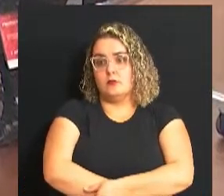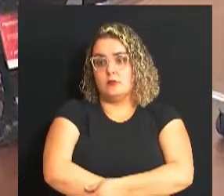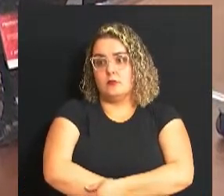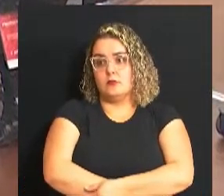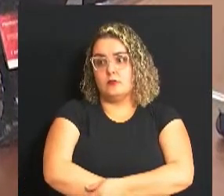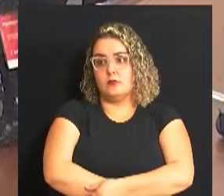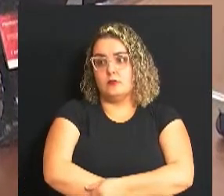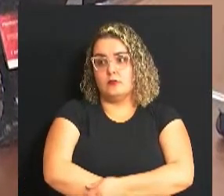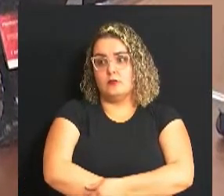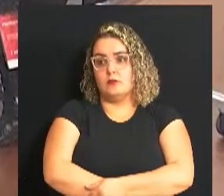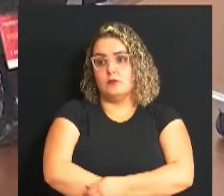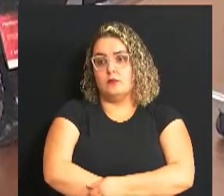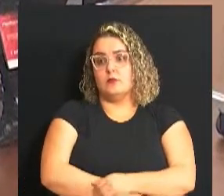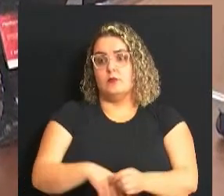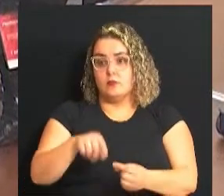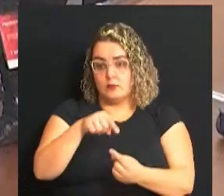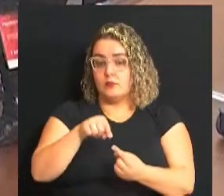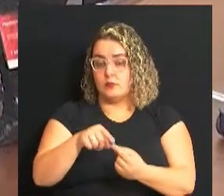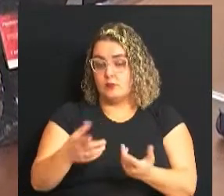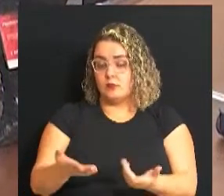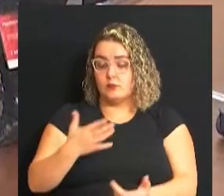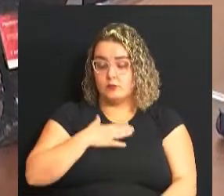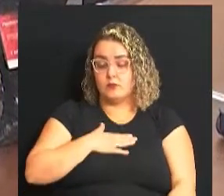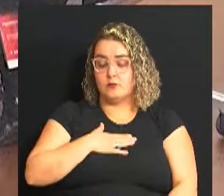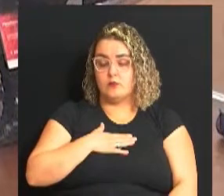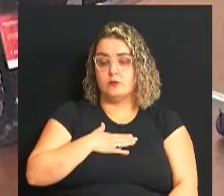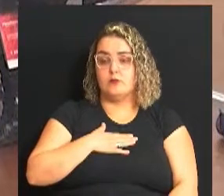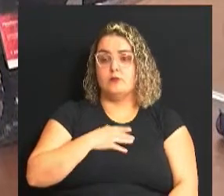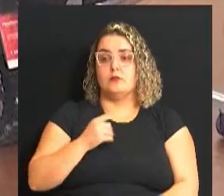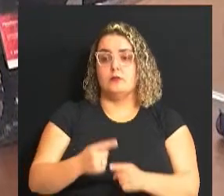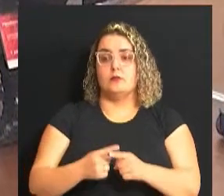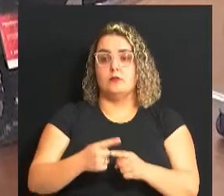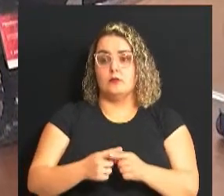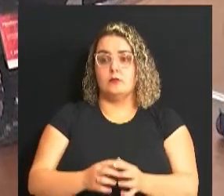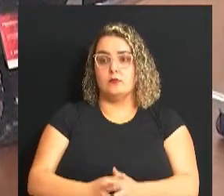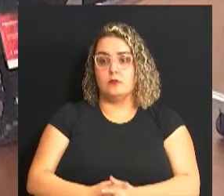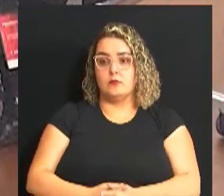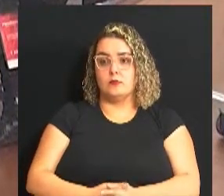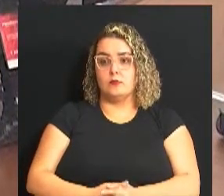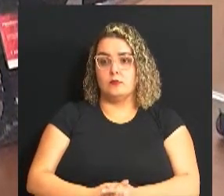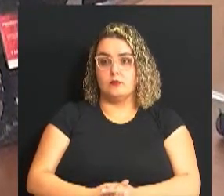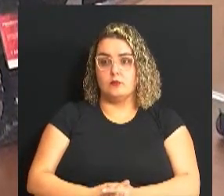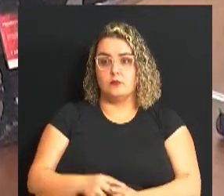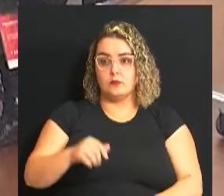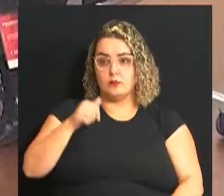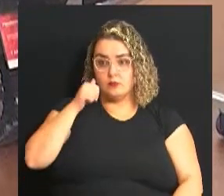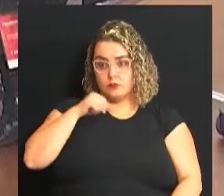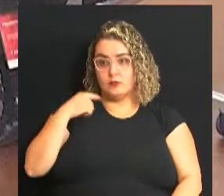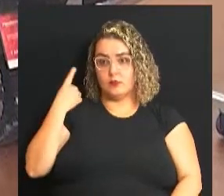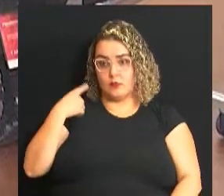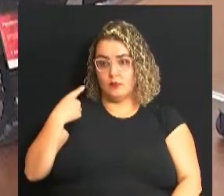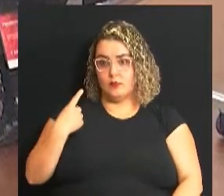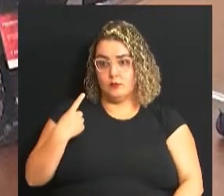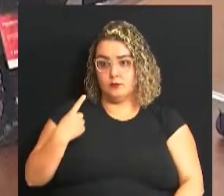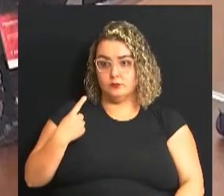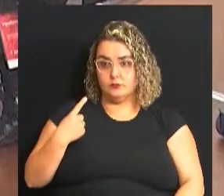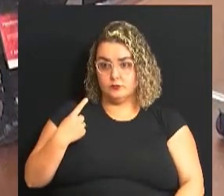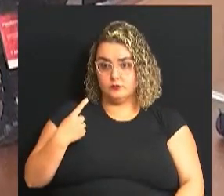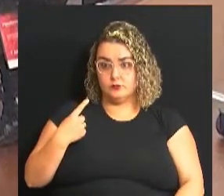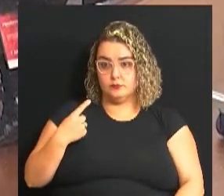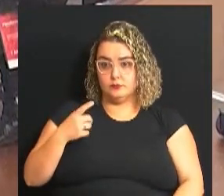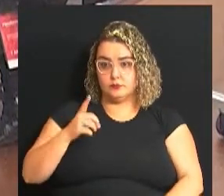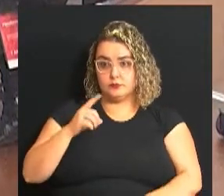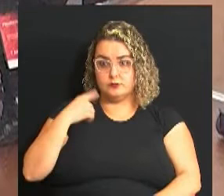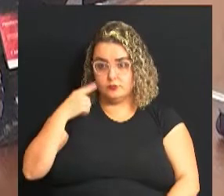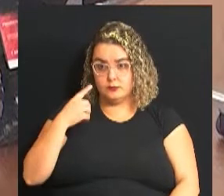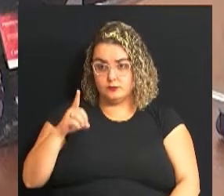objetiva mesmo, porque a advogada, né? Isso. Nome? Doutora